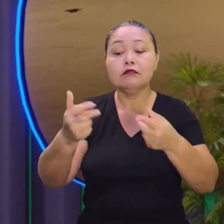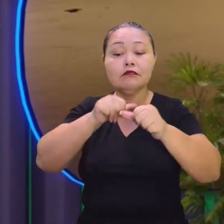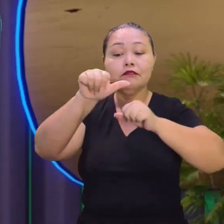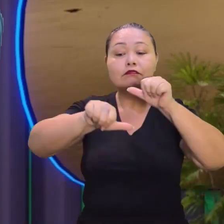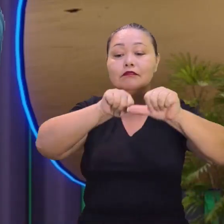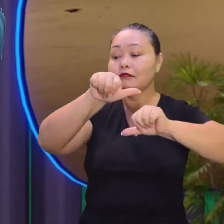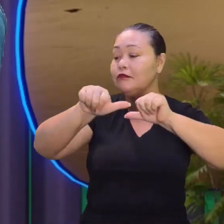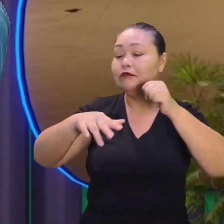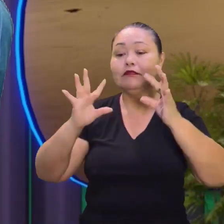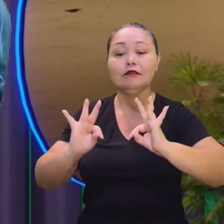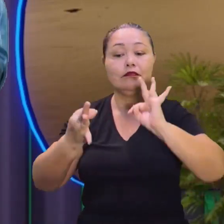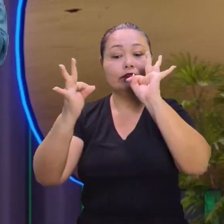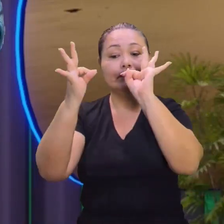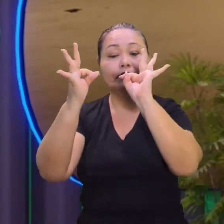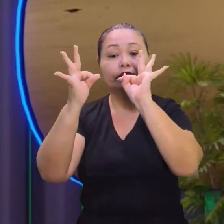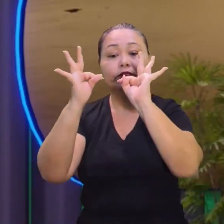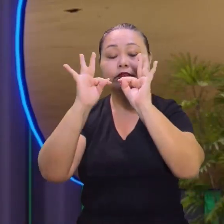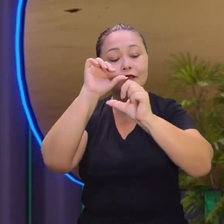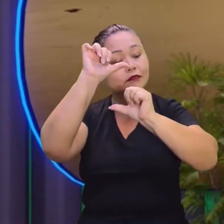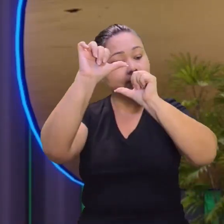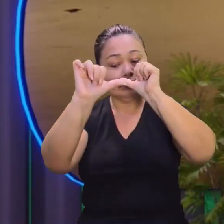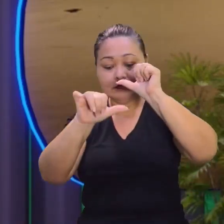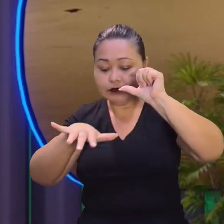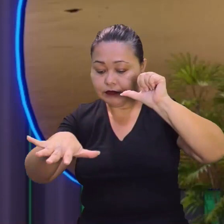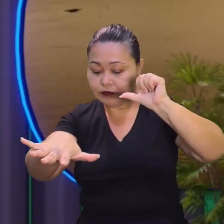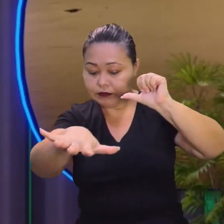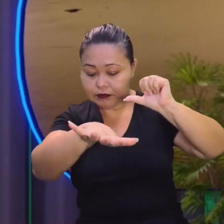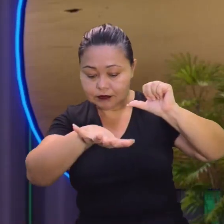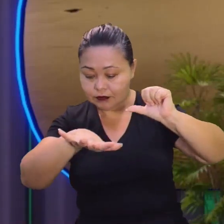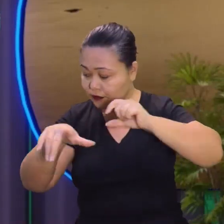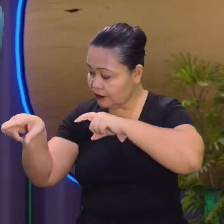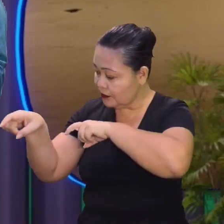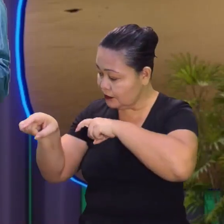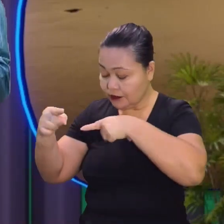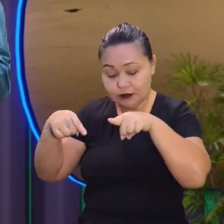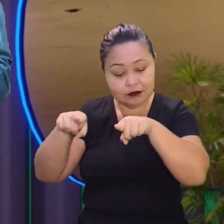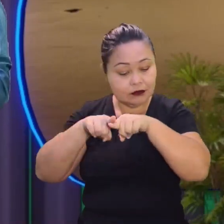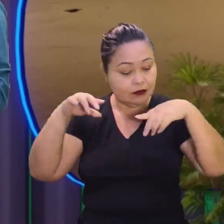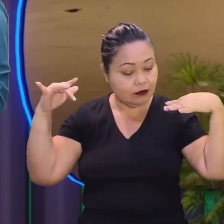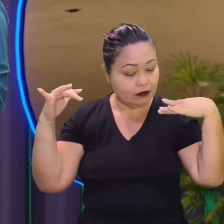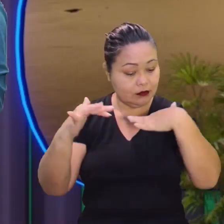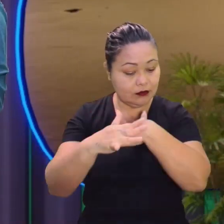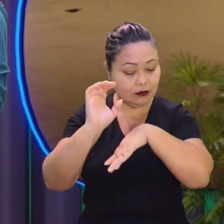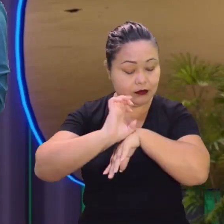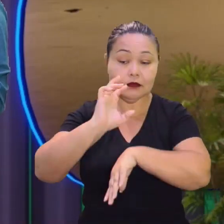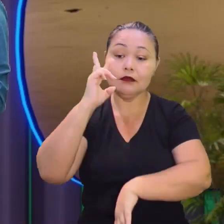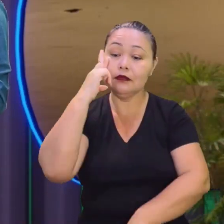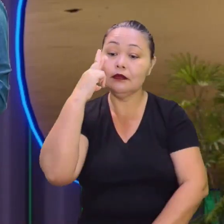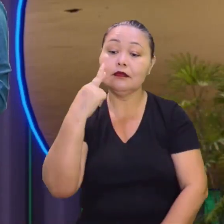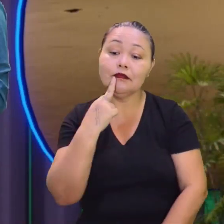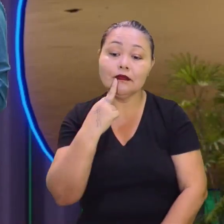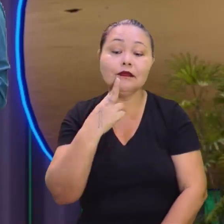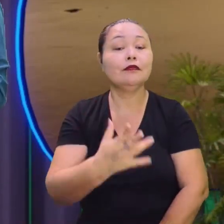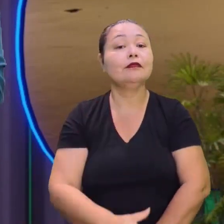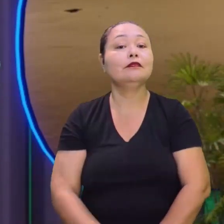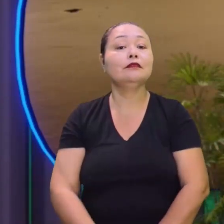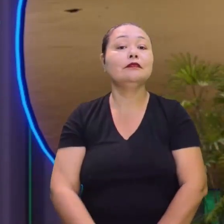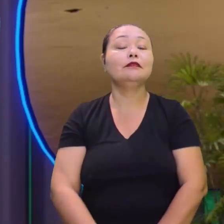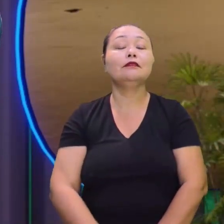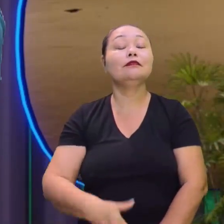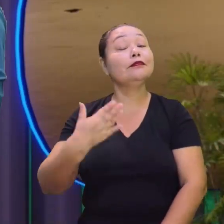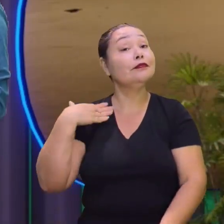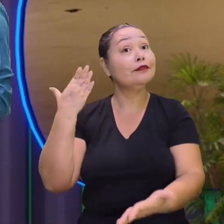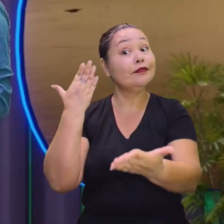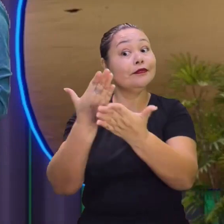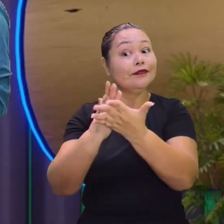Essas transformações tecnológicas mudando o espaço rural e urbano em Rondônia. Exato. Então a